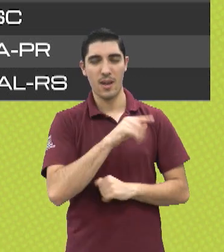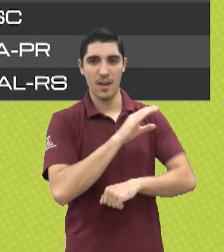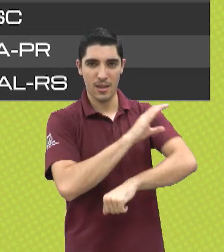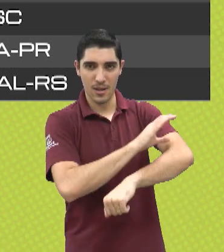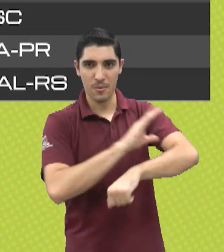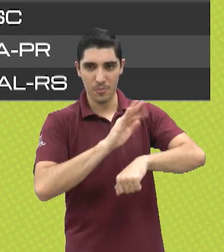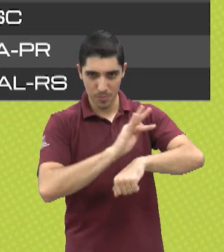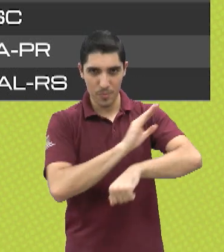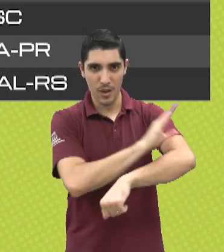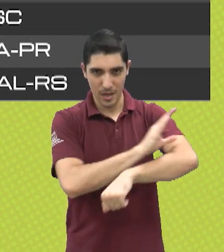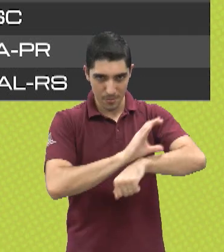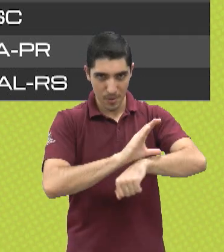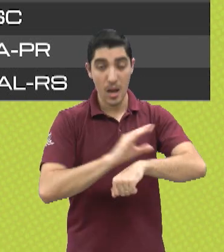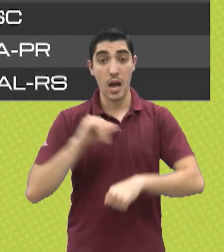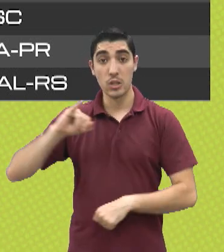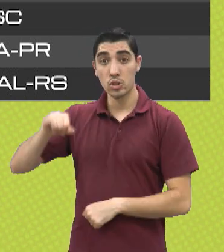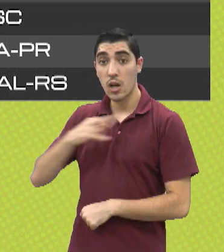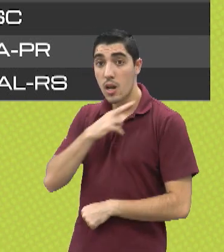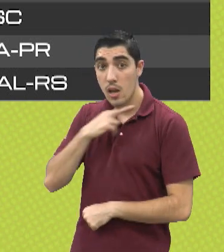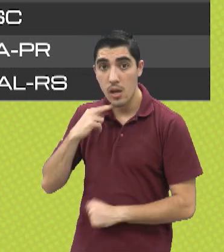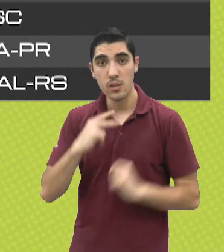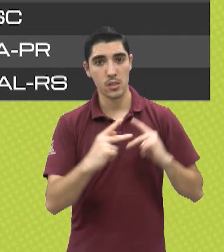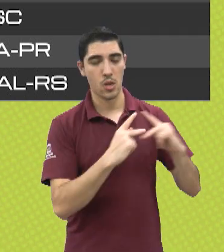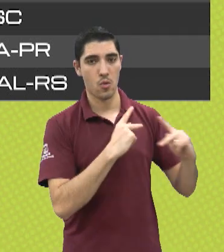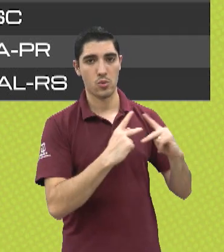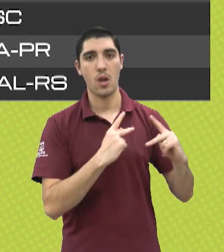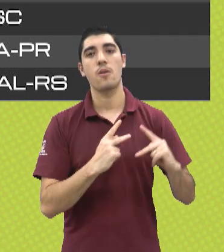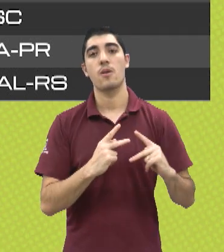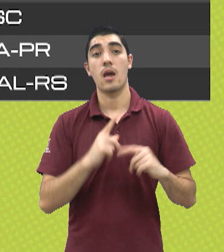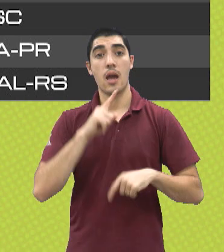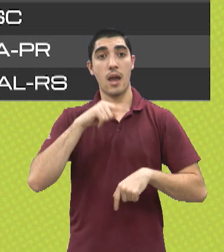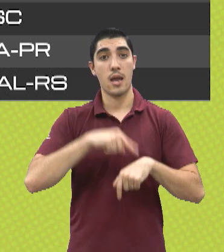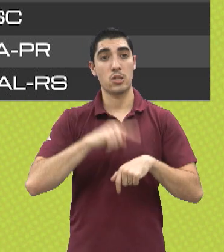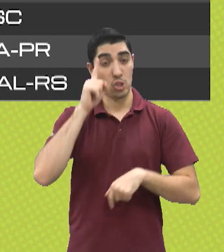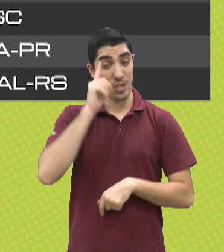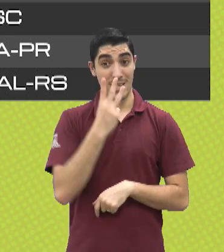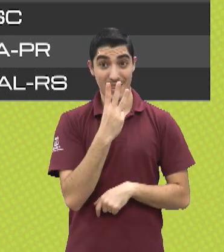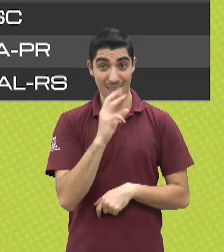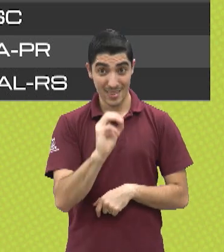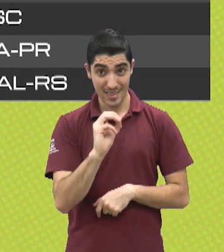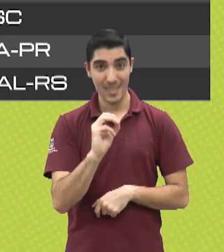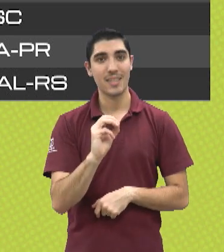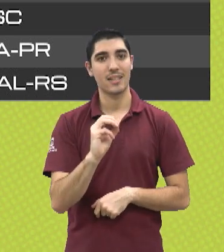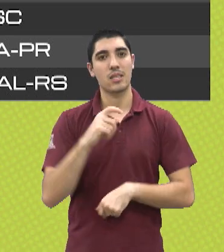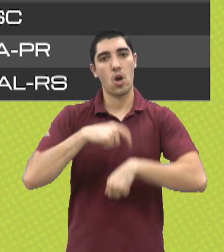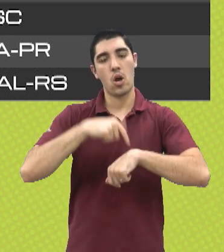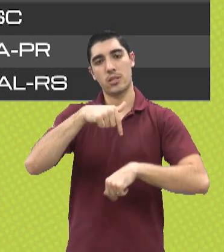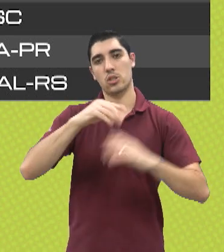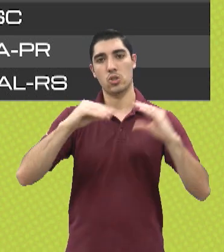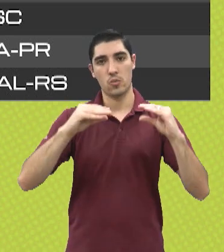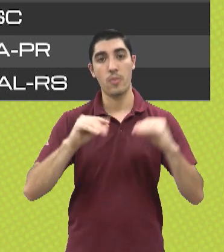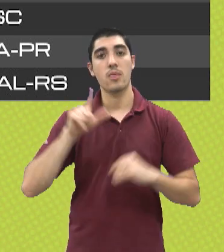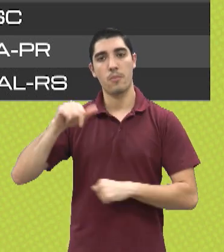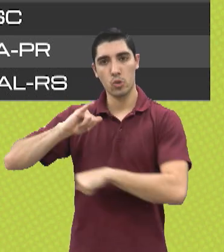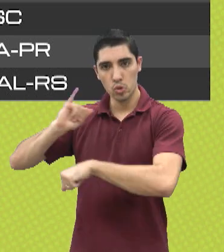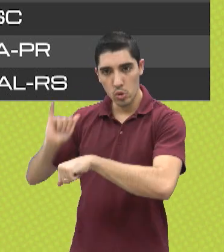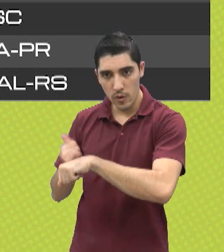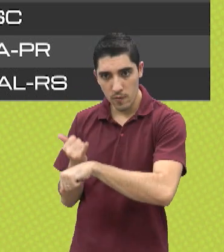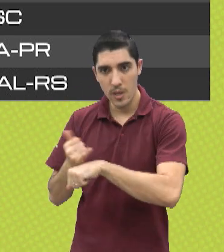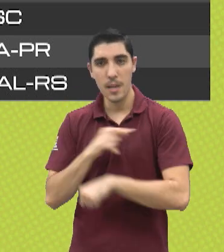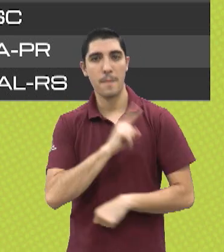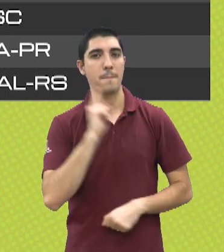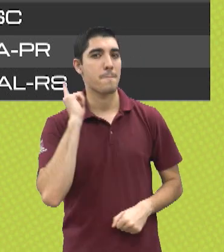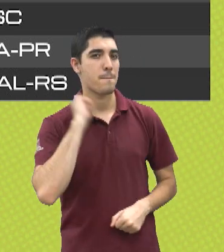São José, jogo no dia 30/9, 19 horas, lá em Jaraguá do Sul, Arena Jaraguá. Depois vem Joinville em